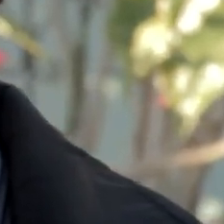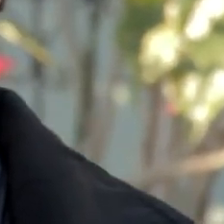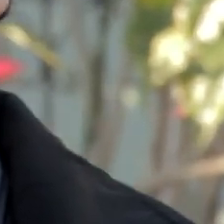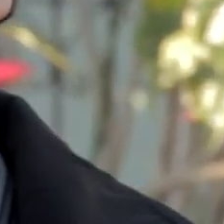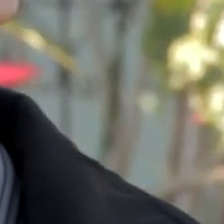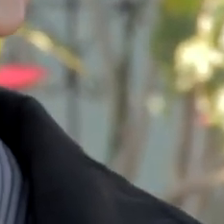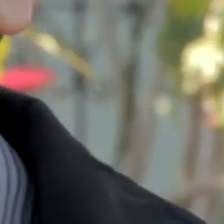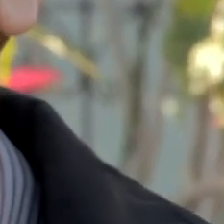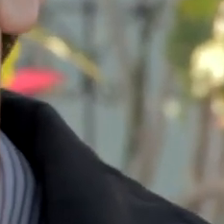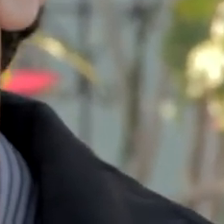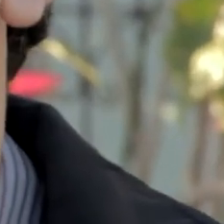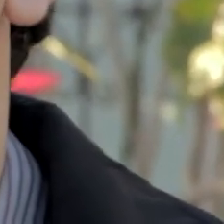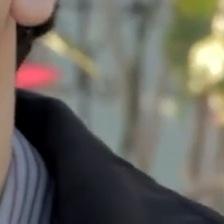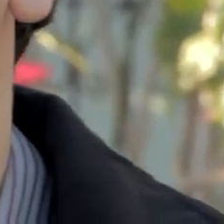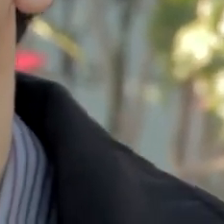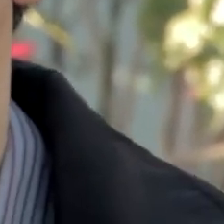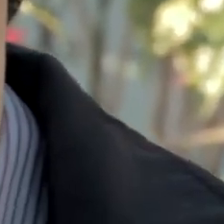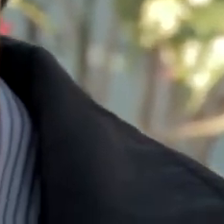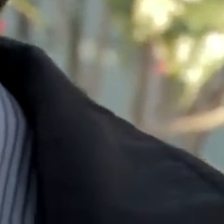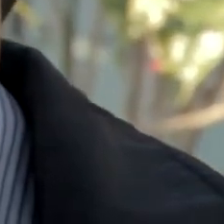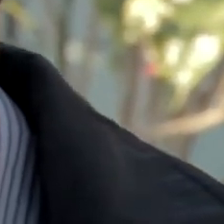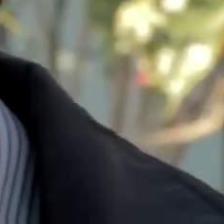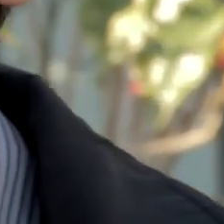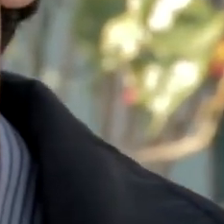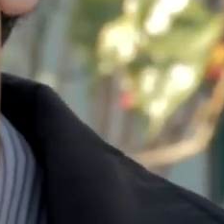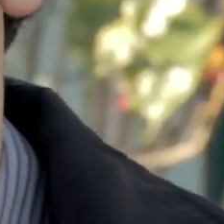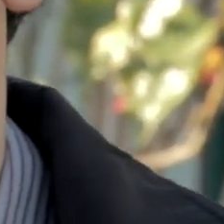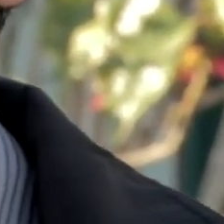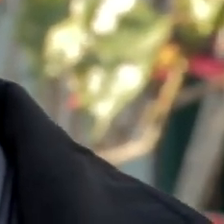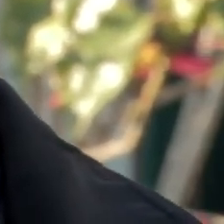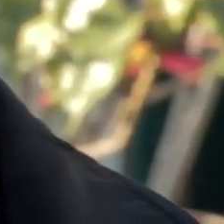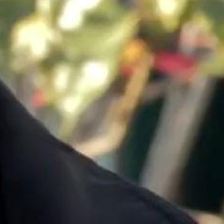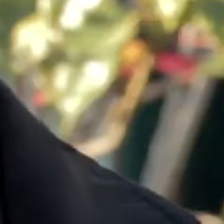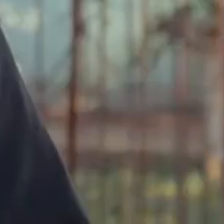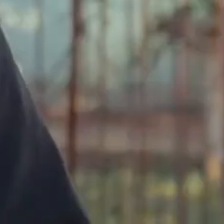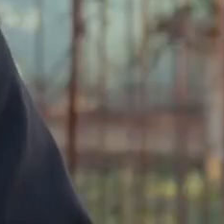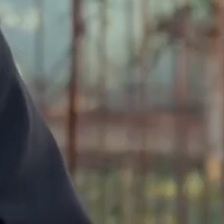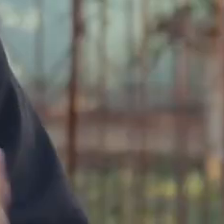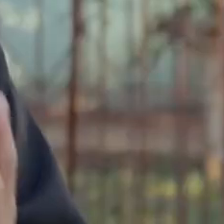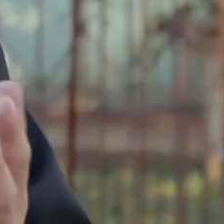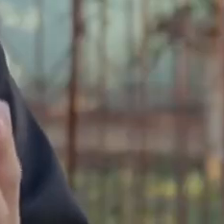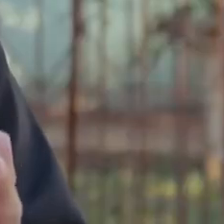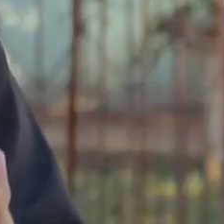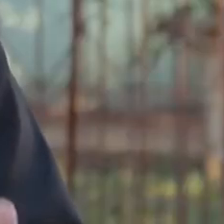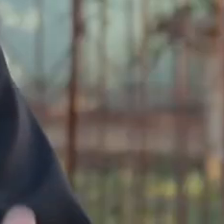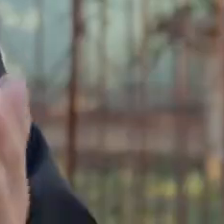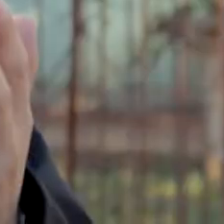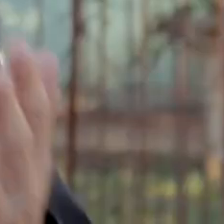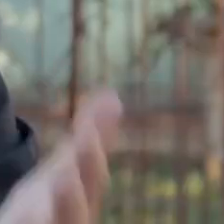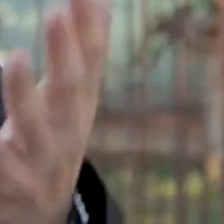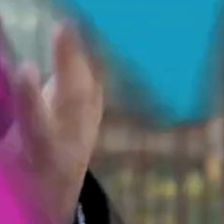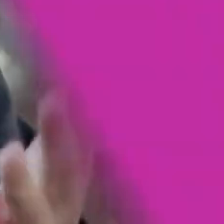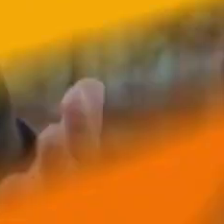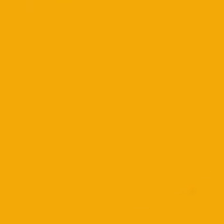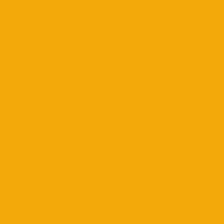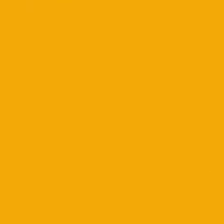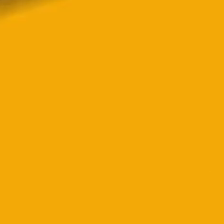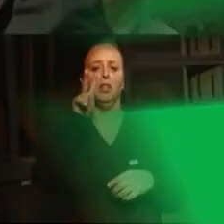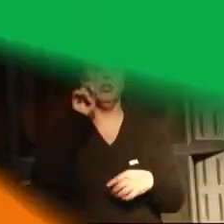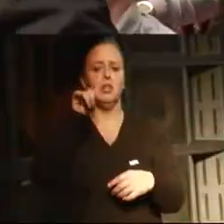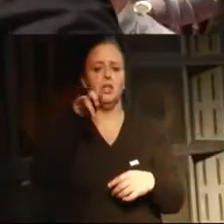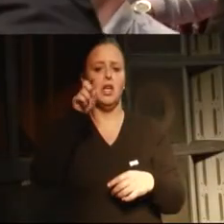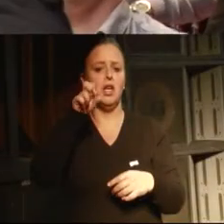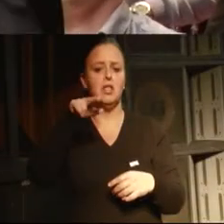Senado da República fortalecido com o nosso galo Missioneiro Olívio Dutra uma boa luta e até a